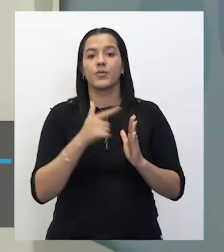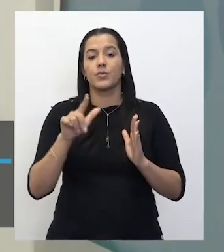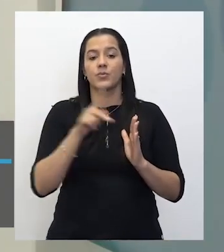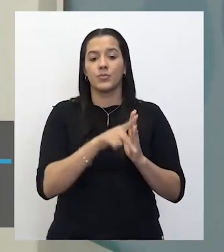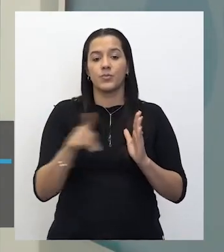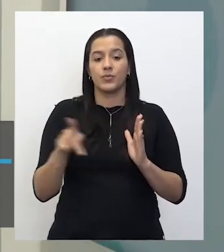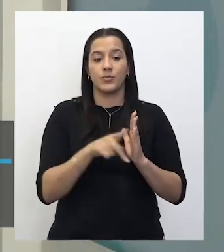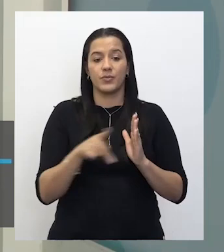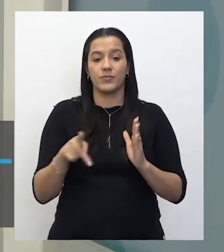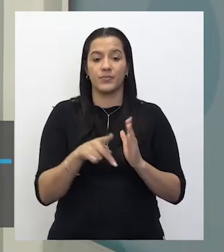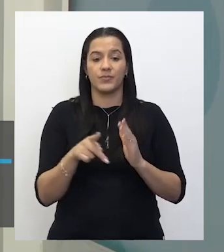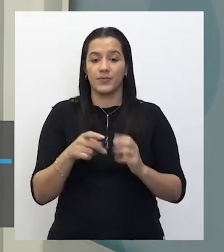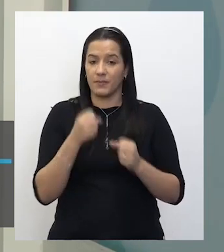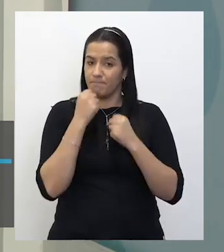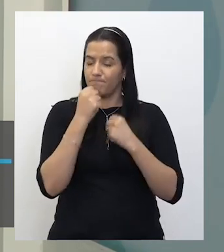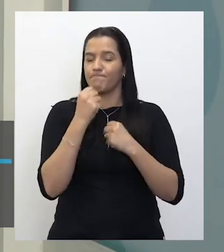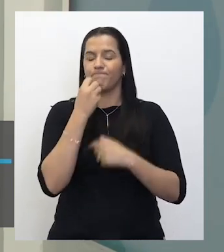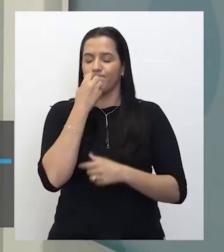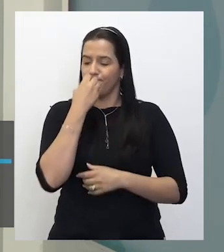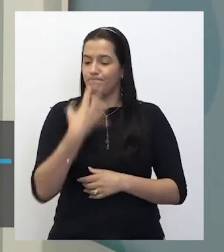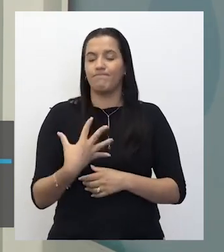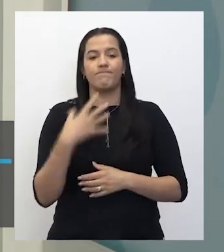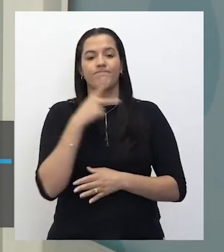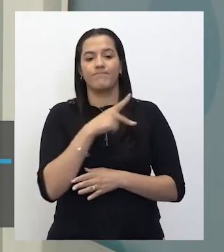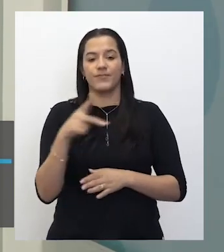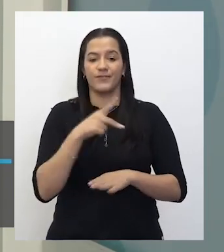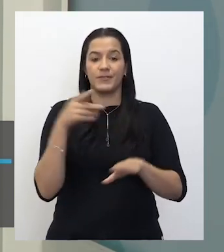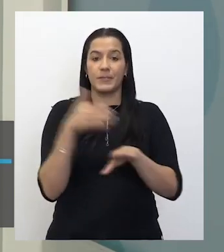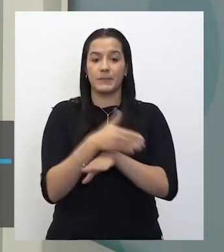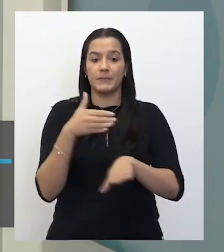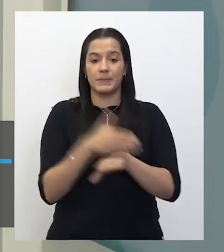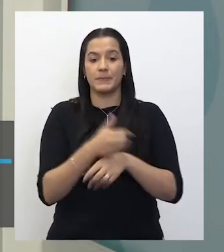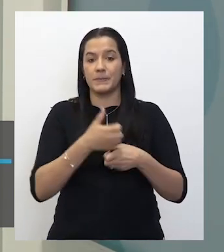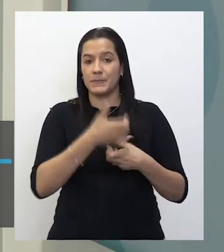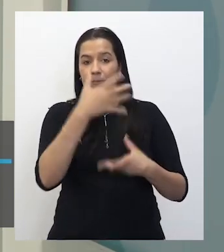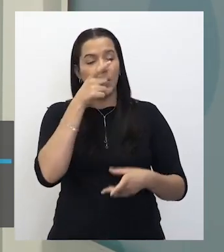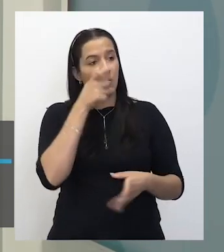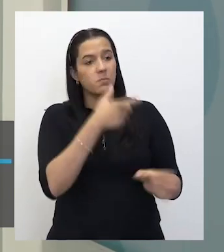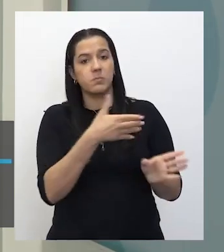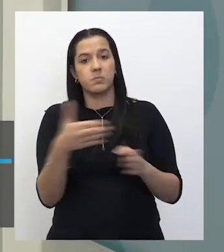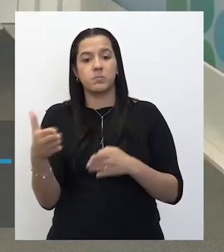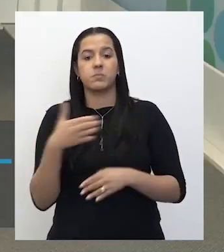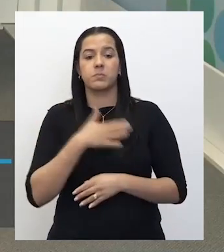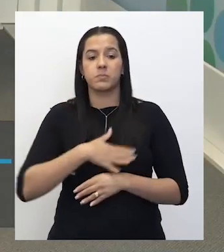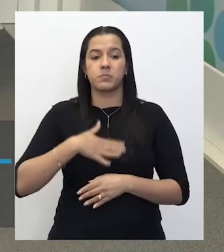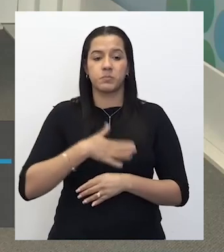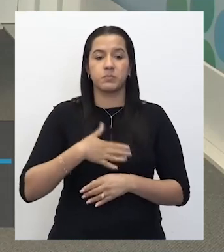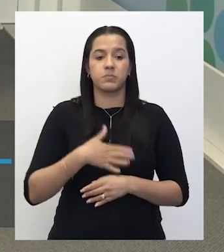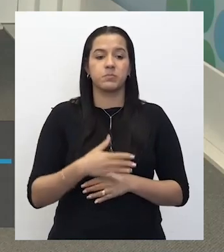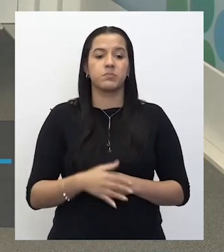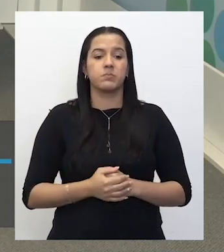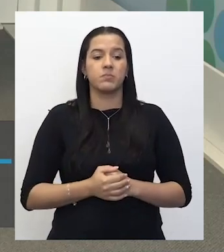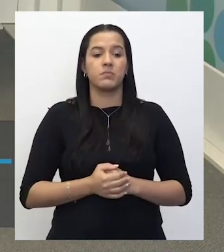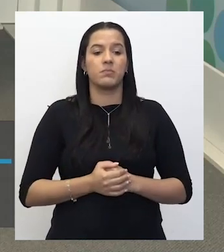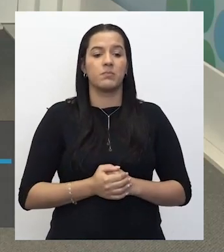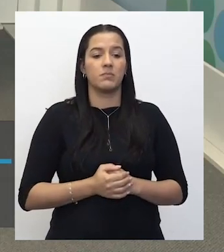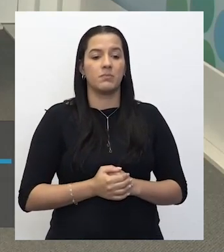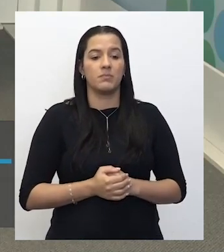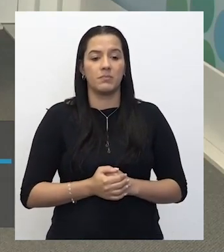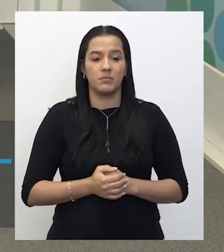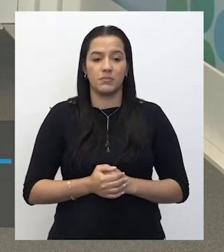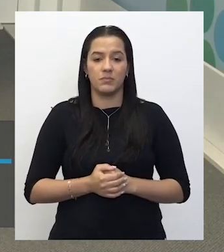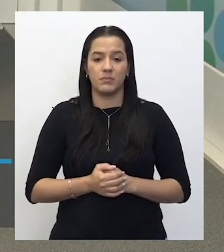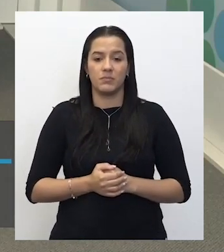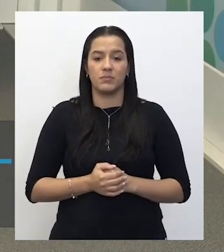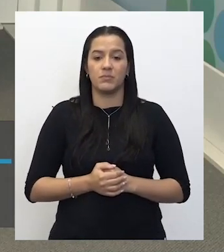tem que valorizar. Estou vendo que muitos professores aqui estão acompanhando. É um prazer tê-los aqui. É um né? prazer, Nossa, exatamente